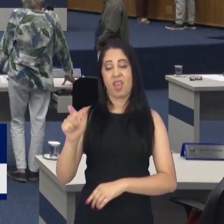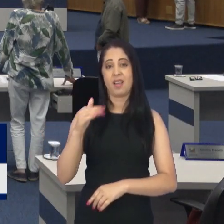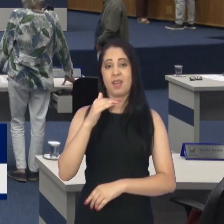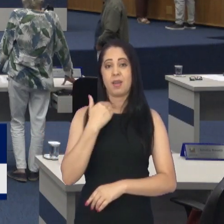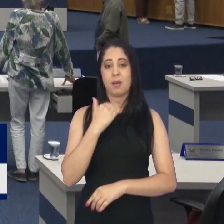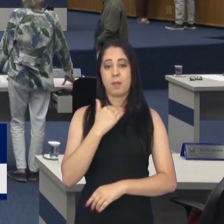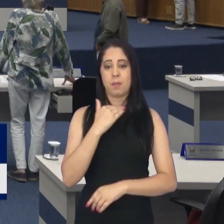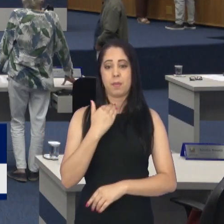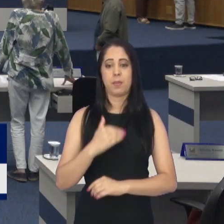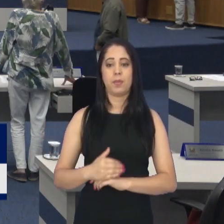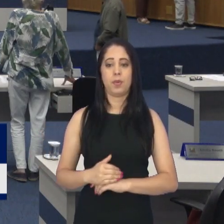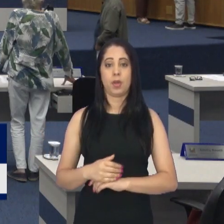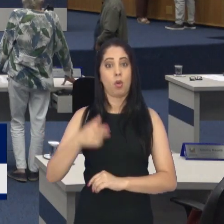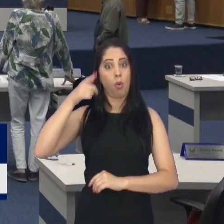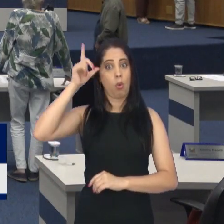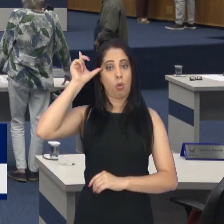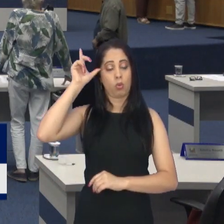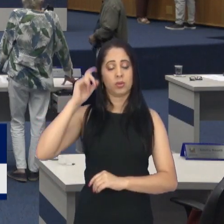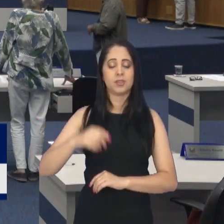falecido anteontem,